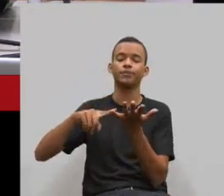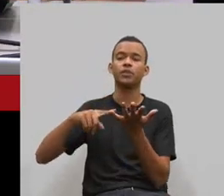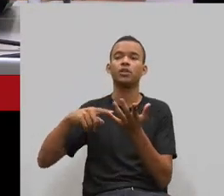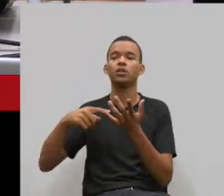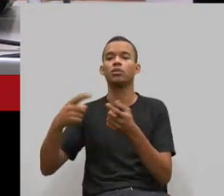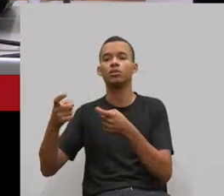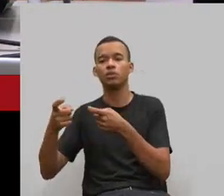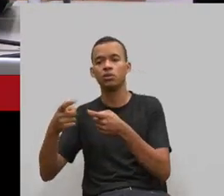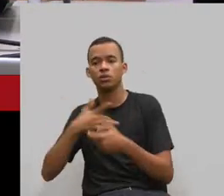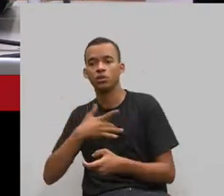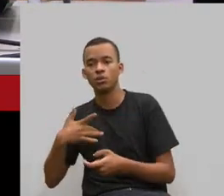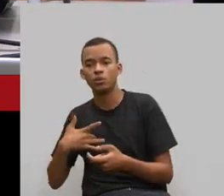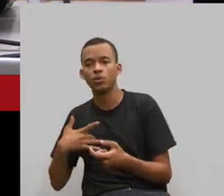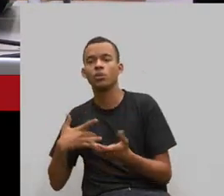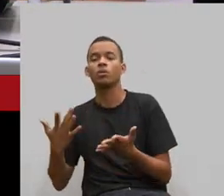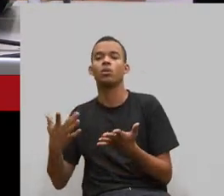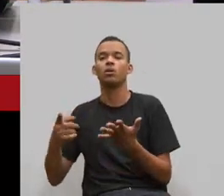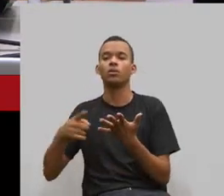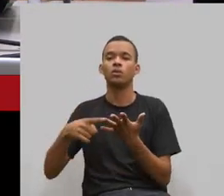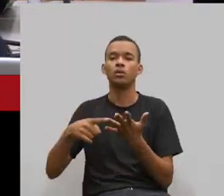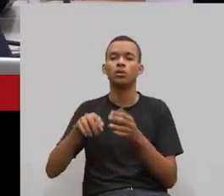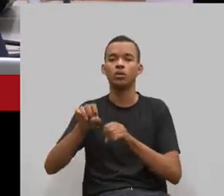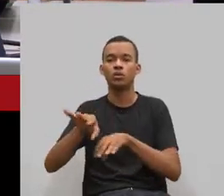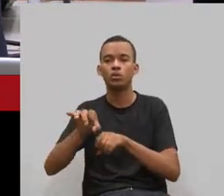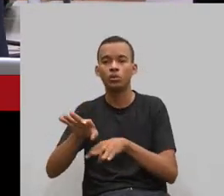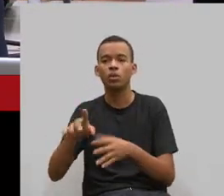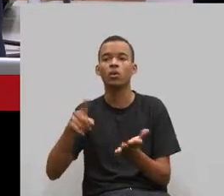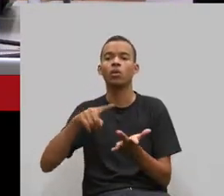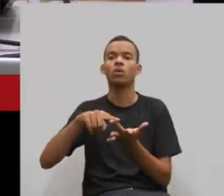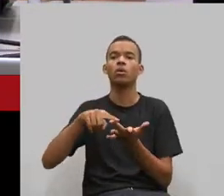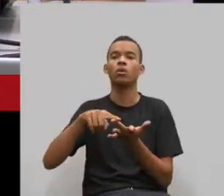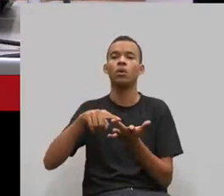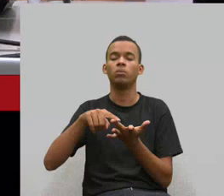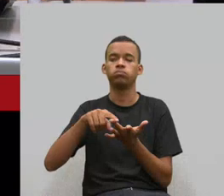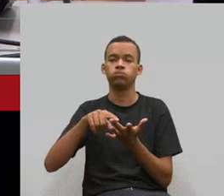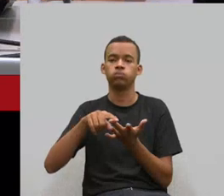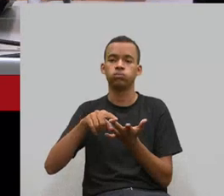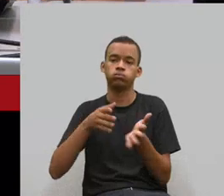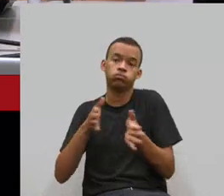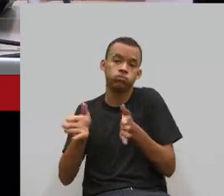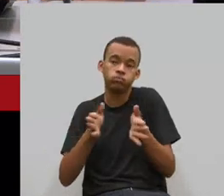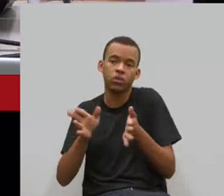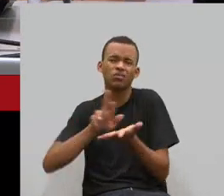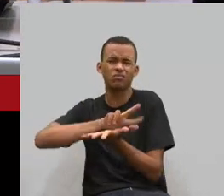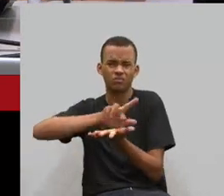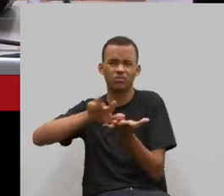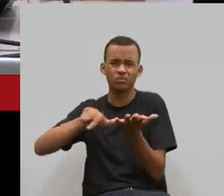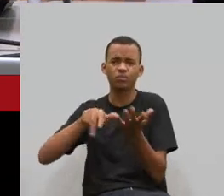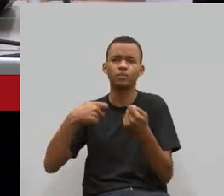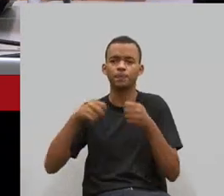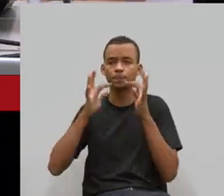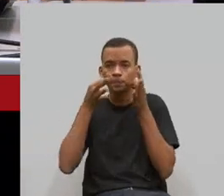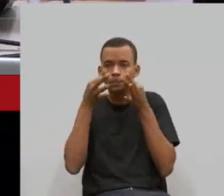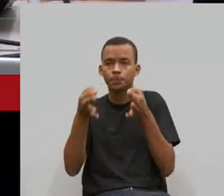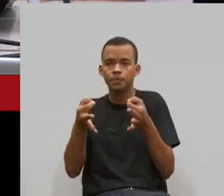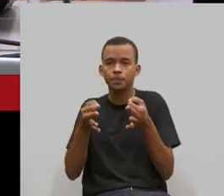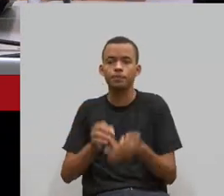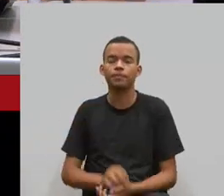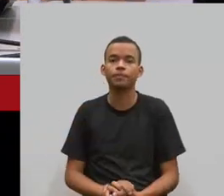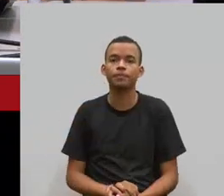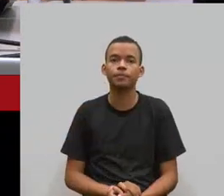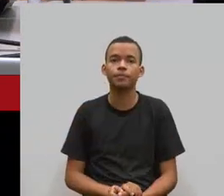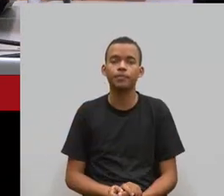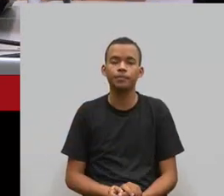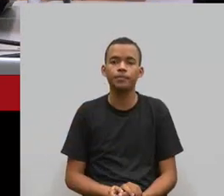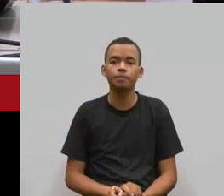acessibilidade eh enfim eh de fato Esse é um projeto de lei que ele que ele é